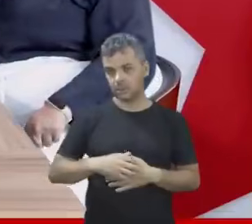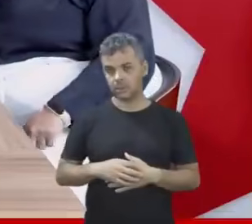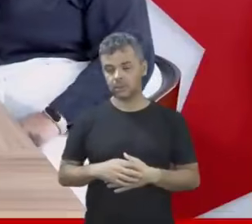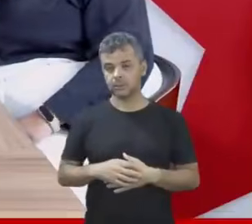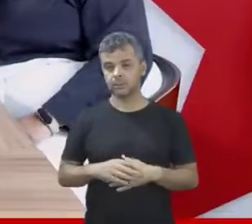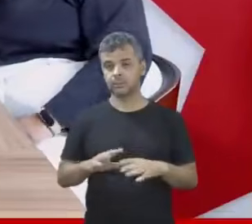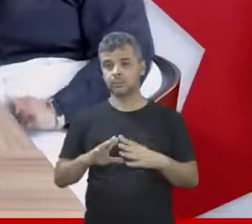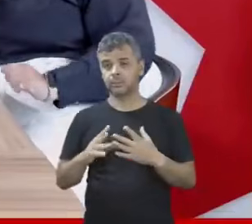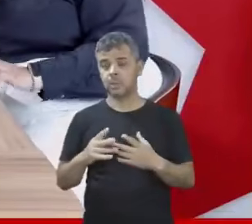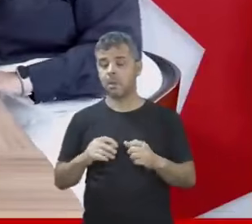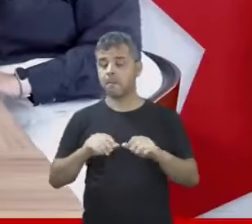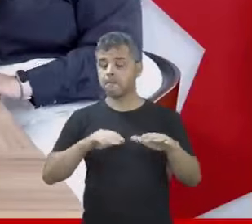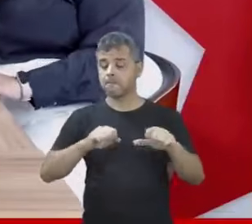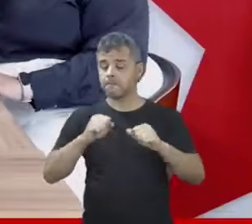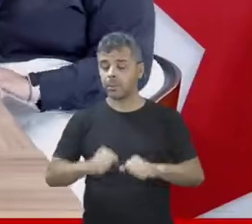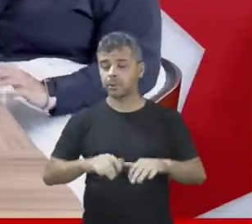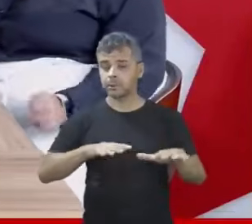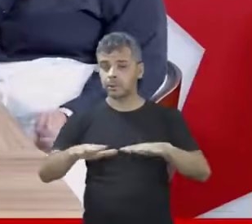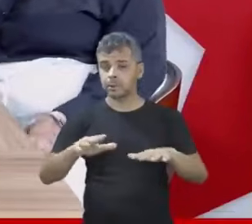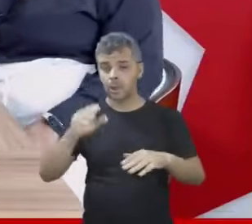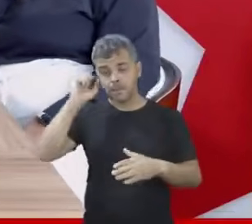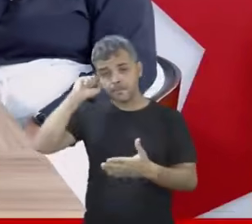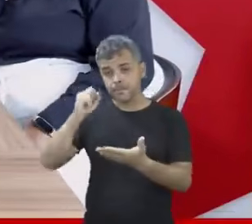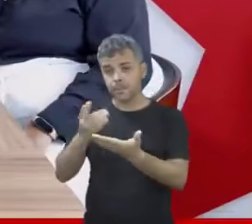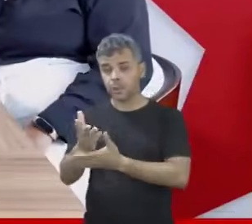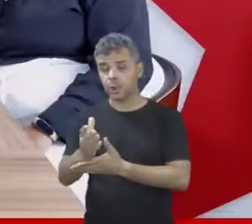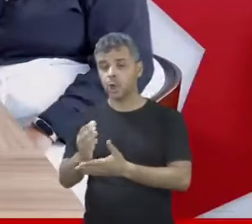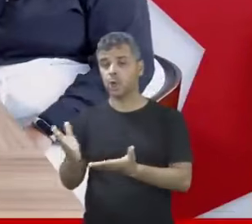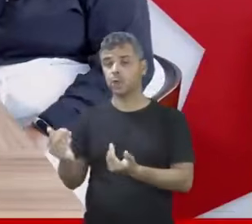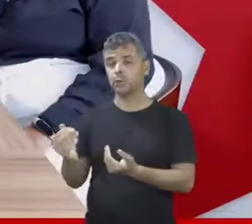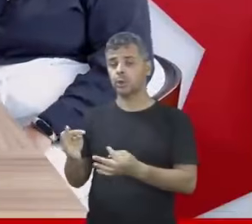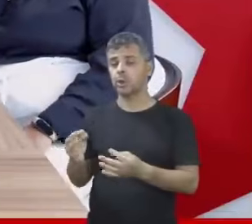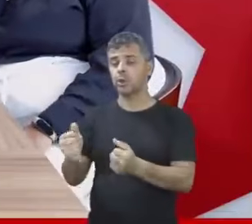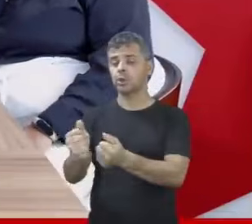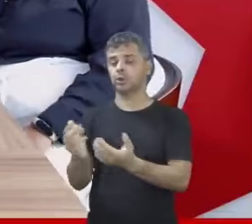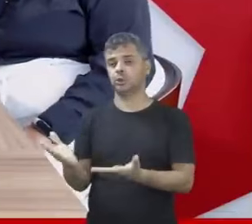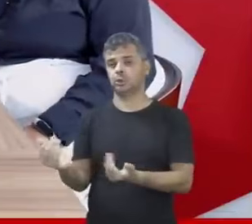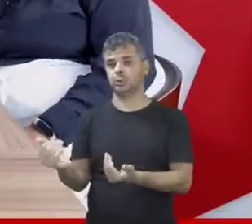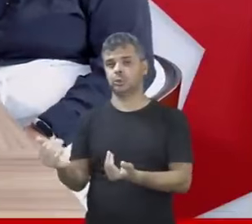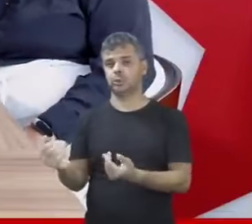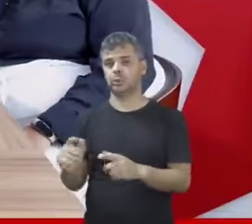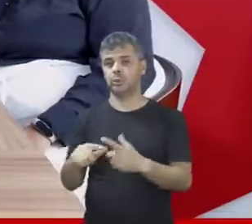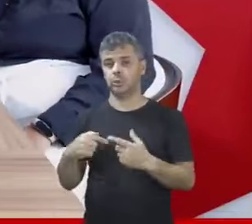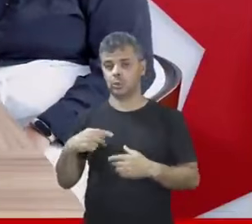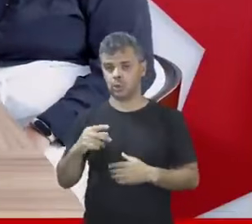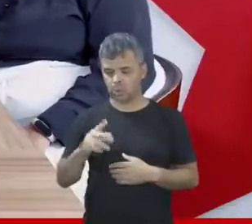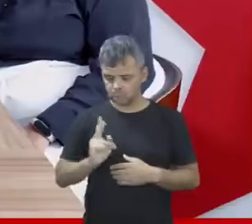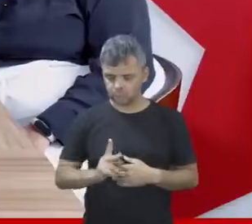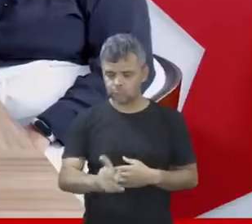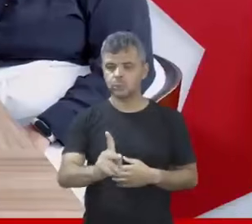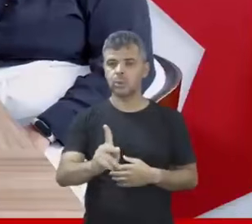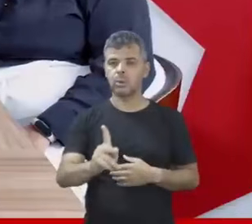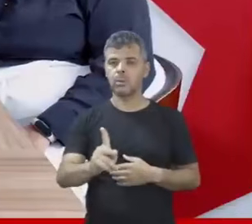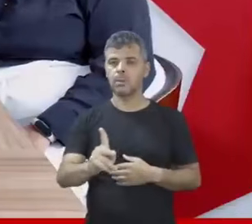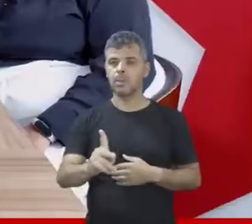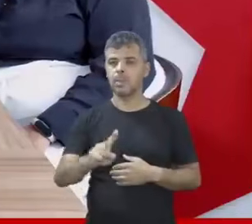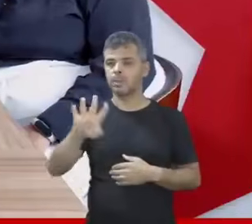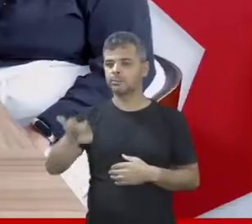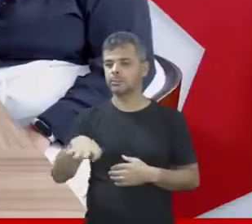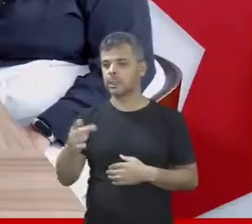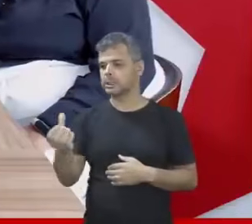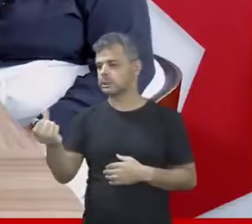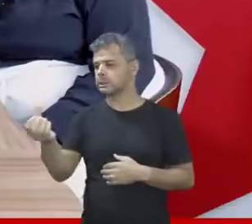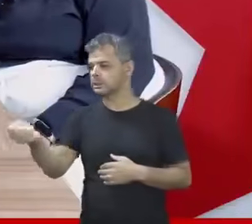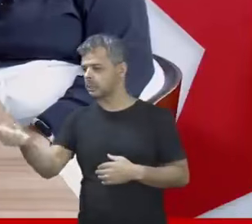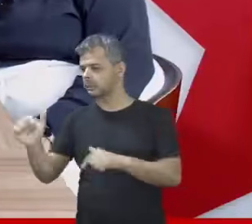Segundo bloco do Pode Tremer, o podcast da Juventude do PT e de todas as juventudes. E a gente segue falando sobre escala